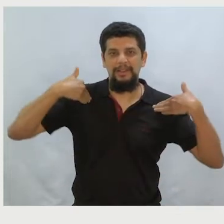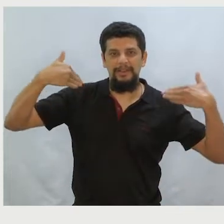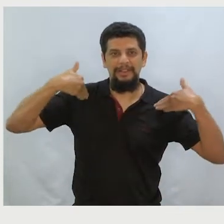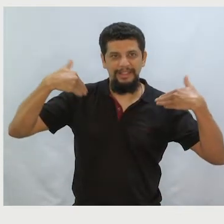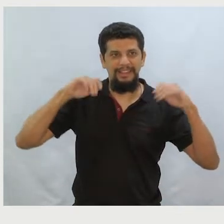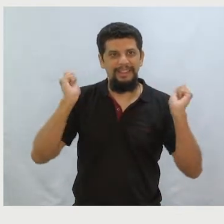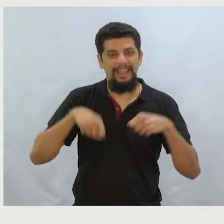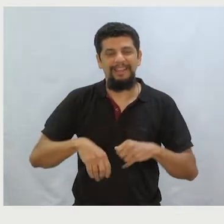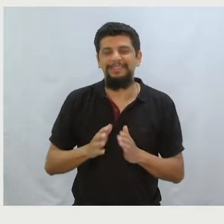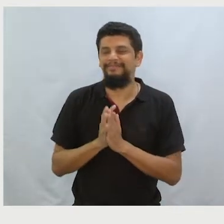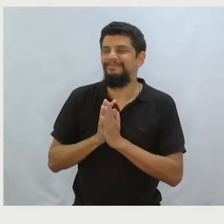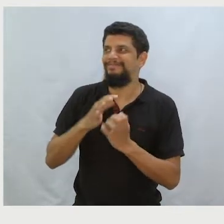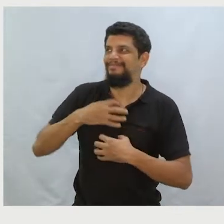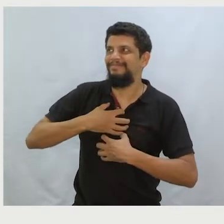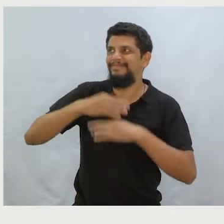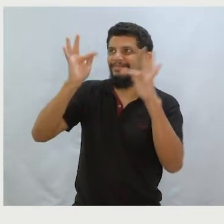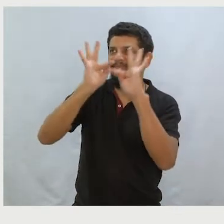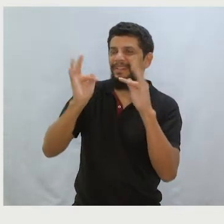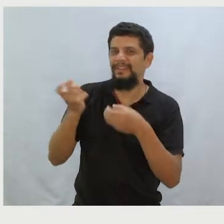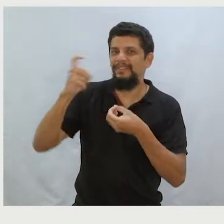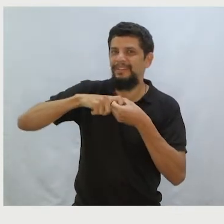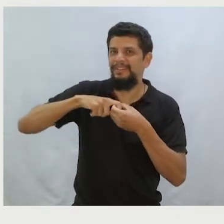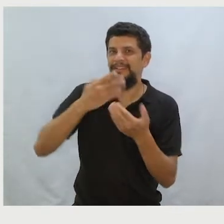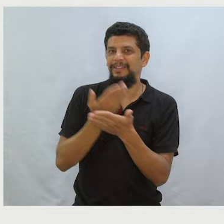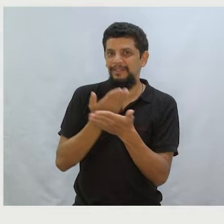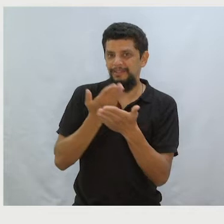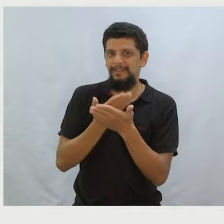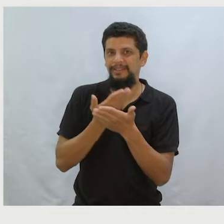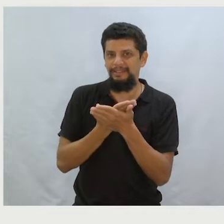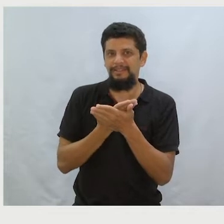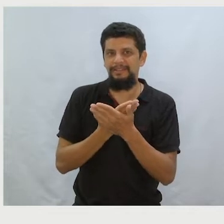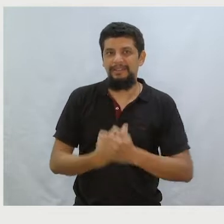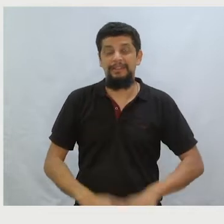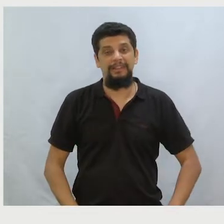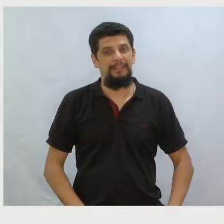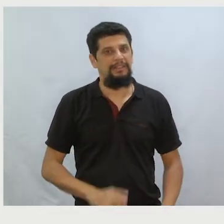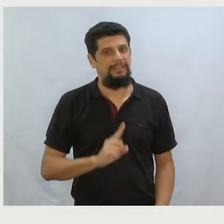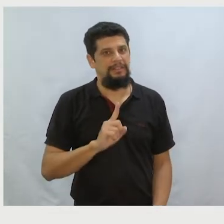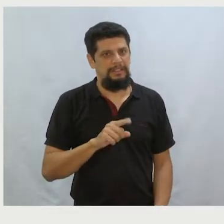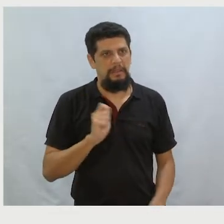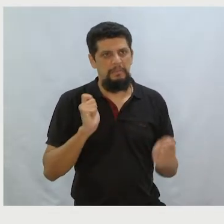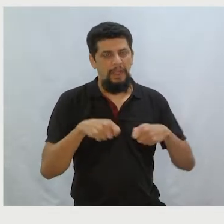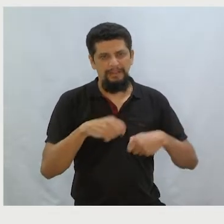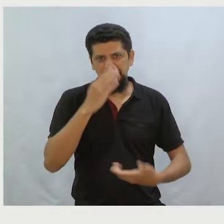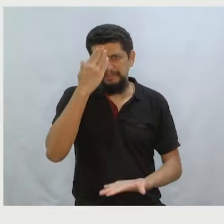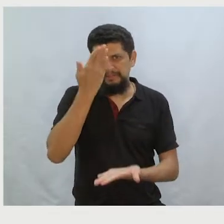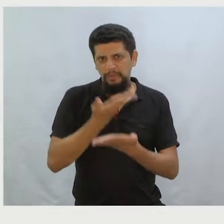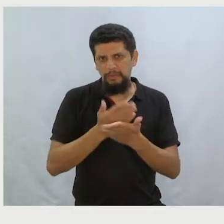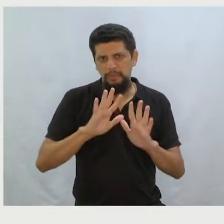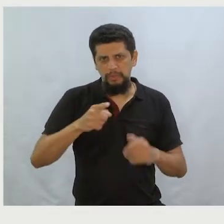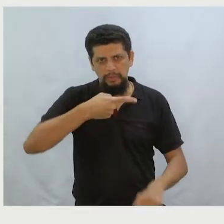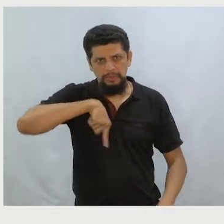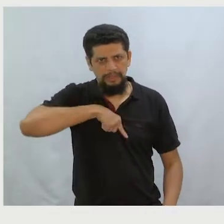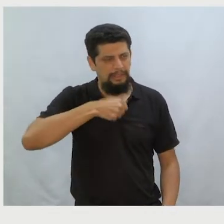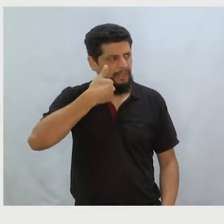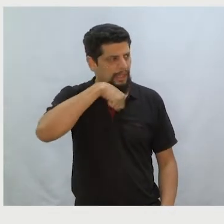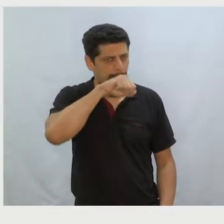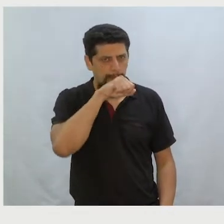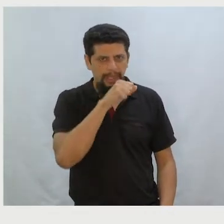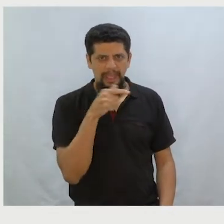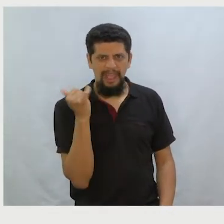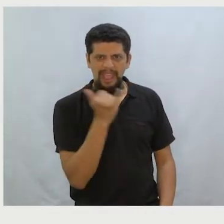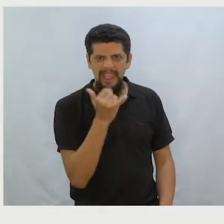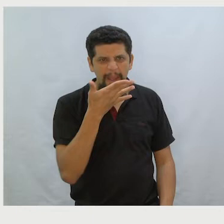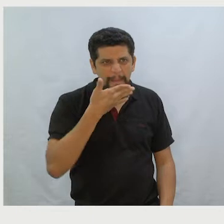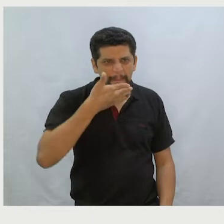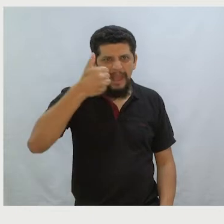dat até para ficar contente de ter voltado para a escola e dá até para acreditar quando a nossa mãe fala